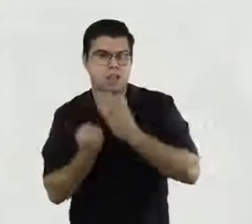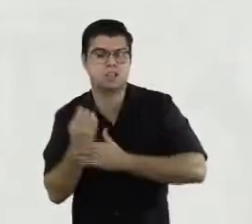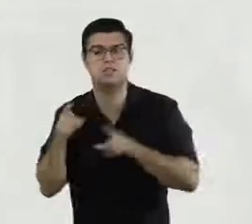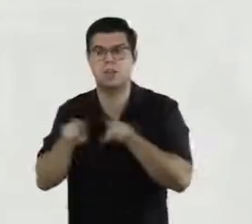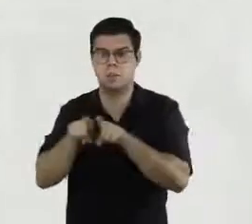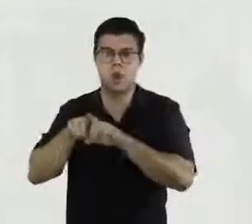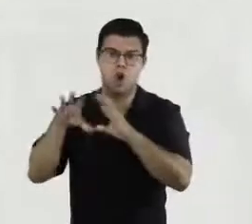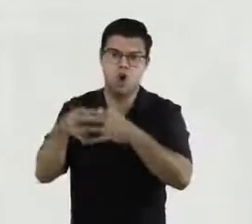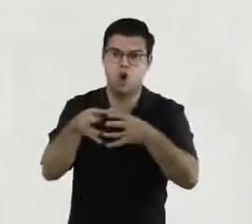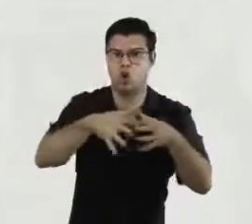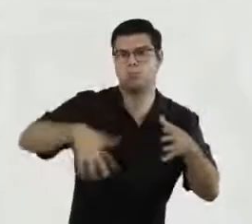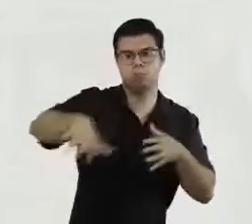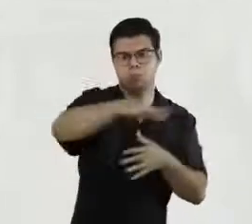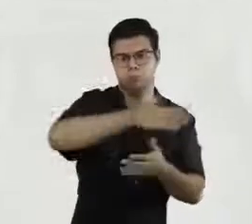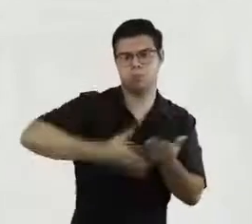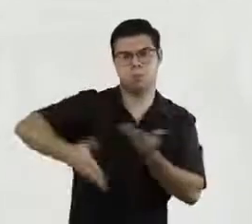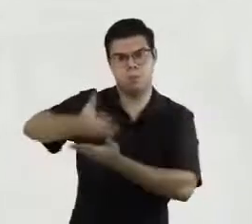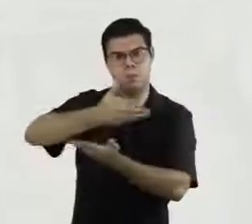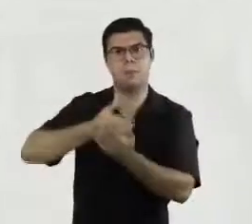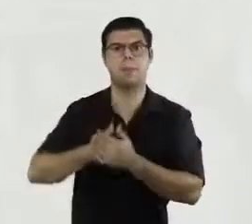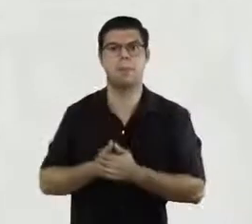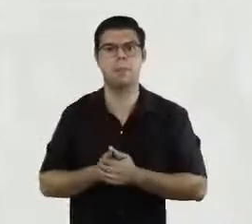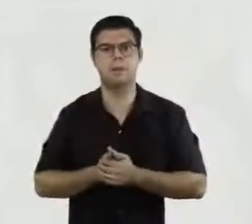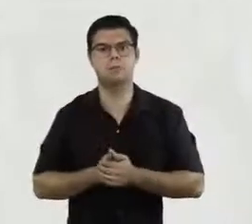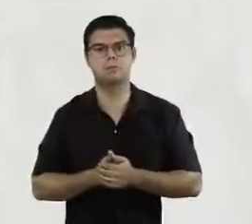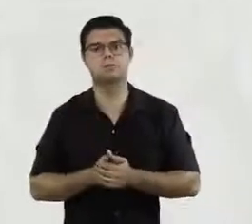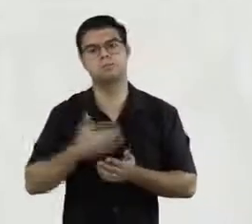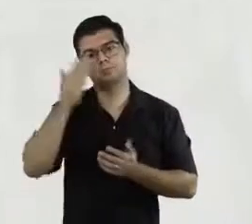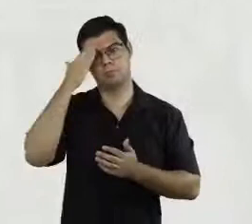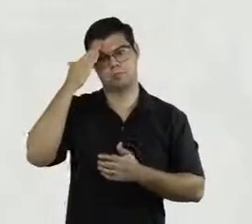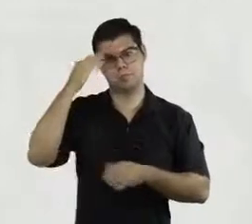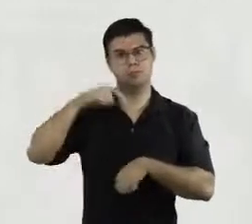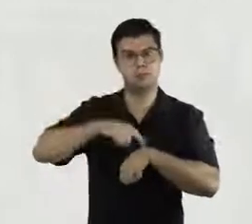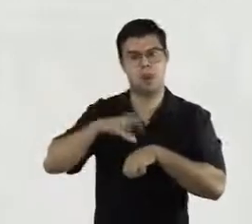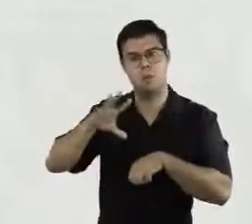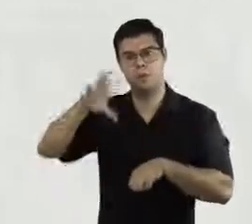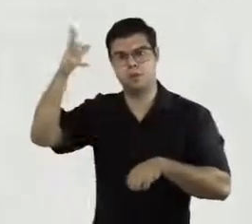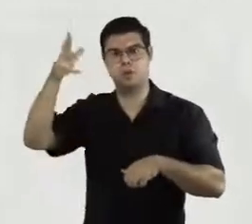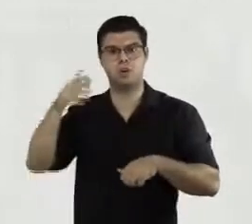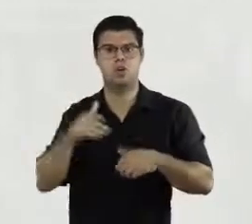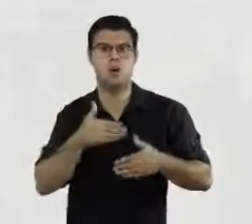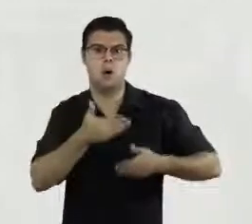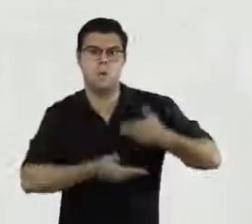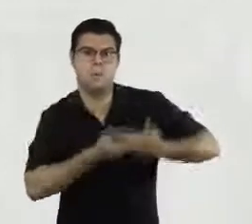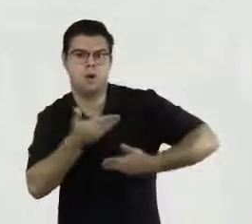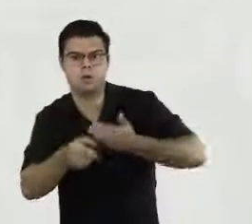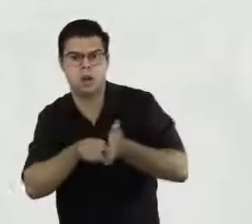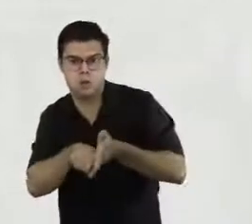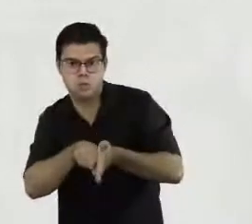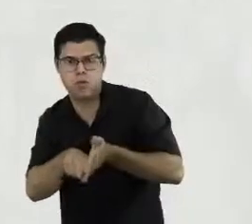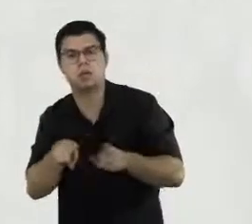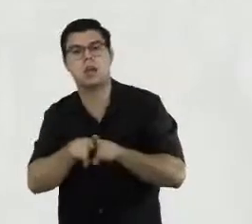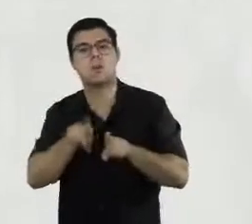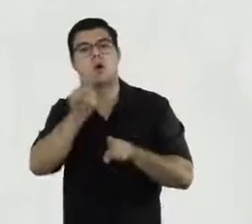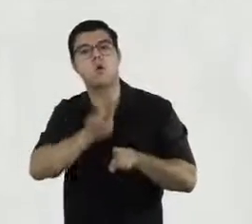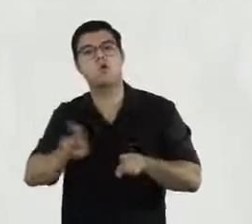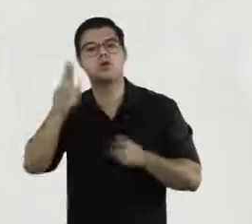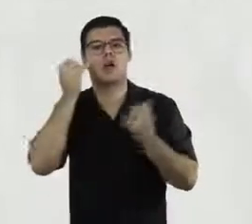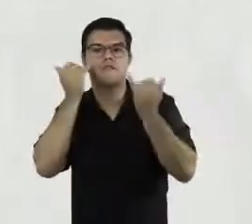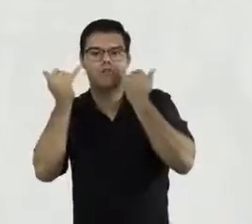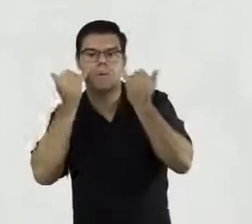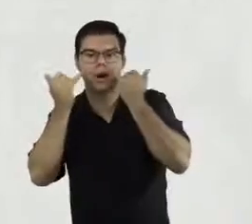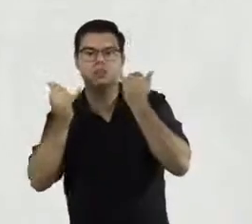coletivo. Esses são alguns fenômenos de modificações no comportamento de busca, o uso da informação, da divulgação